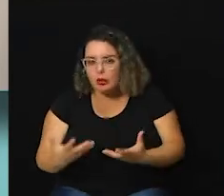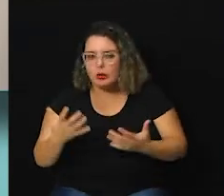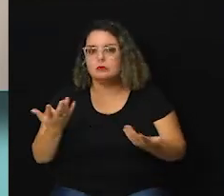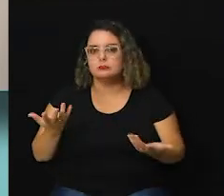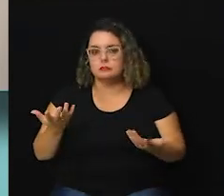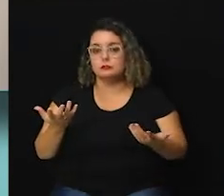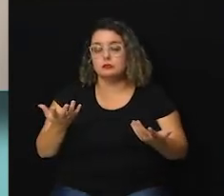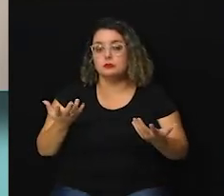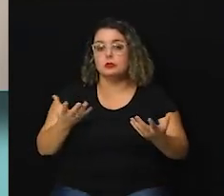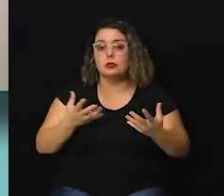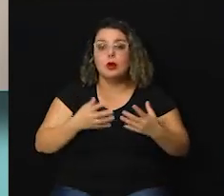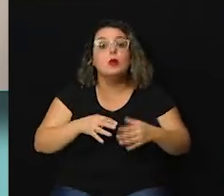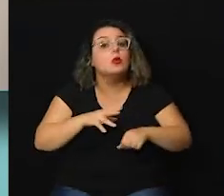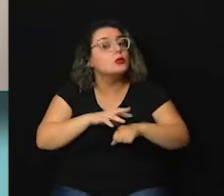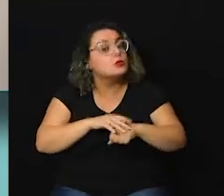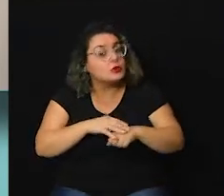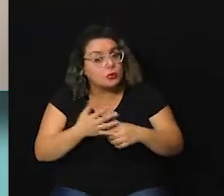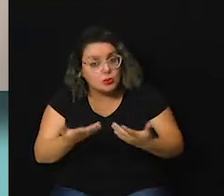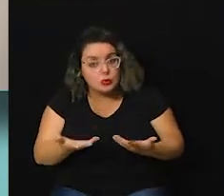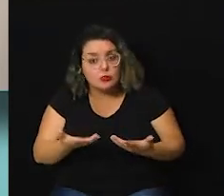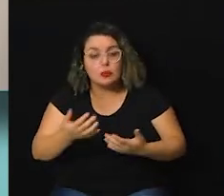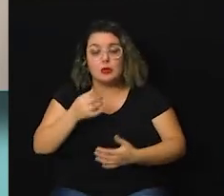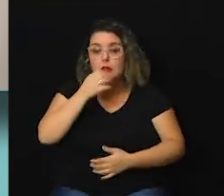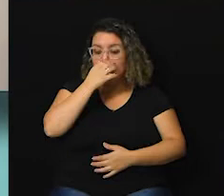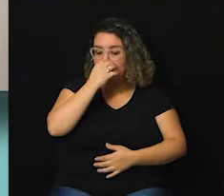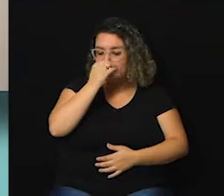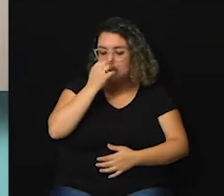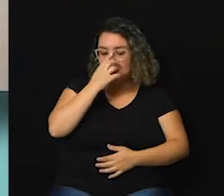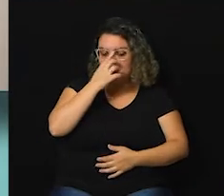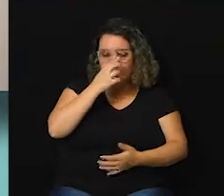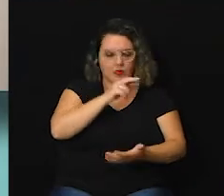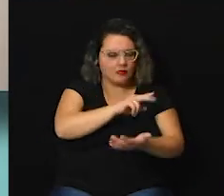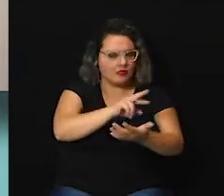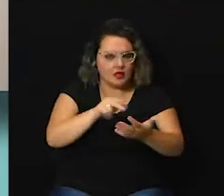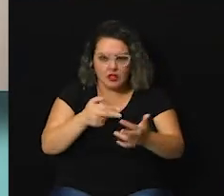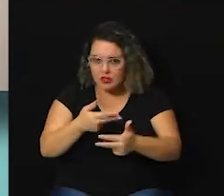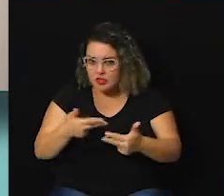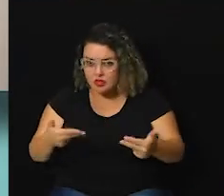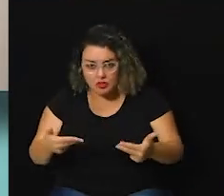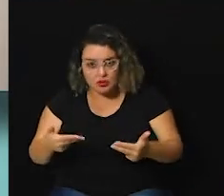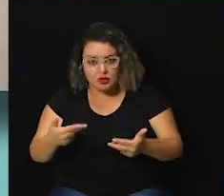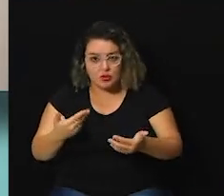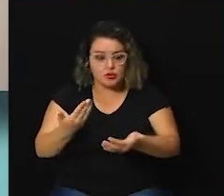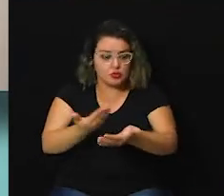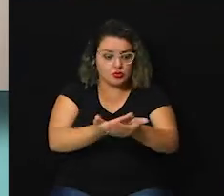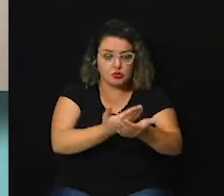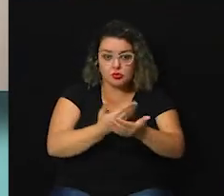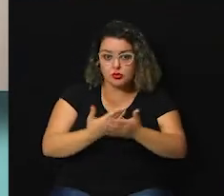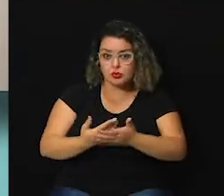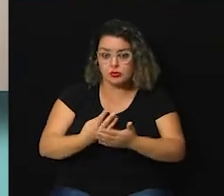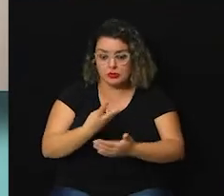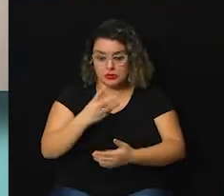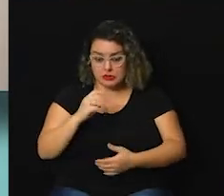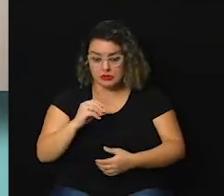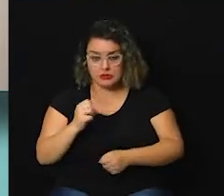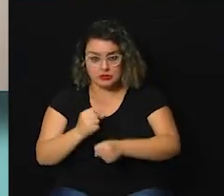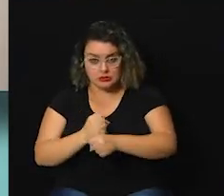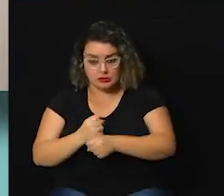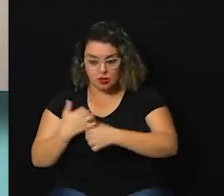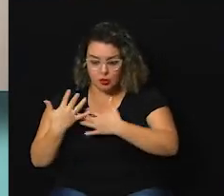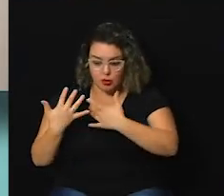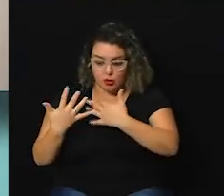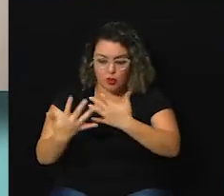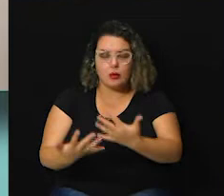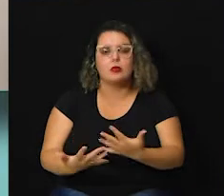ter predação, pode ter doença. Então, tem uma série de fatores que os nossos estudos ao longo desses 30 anos têm